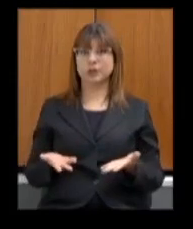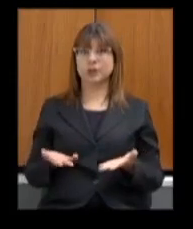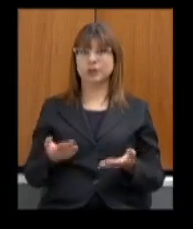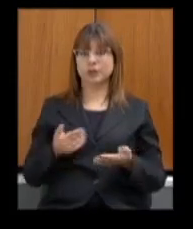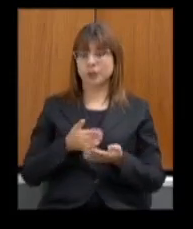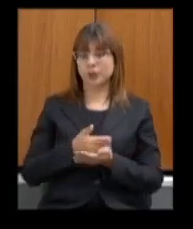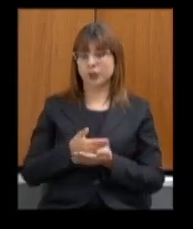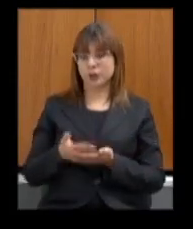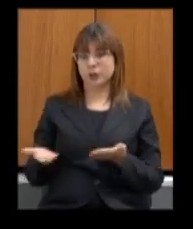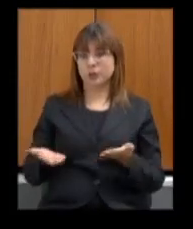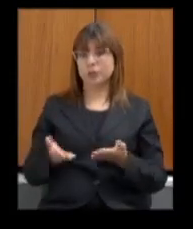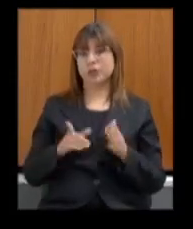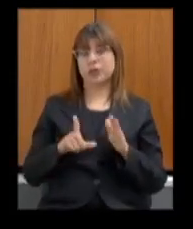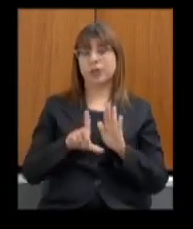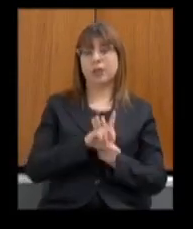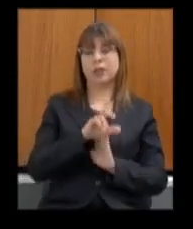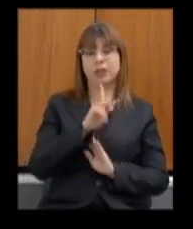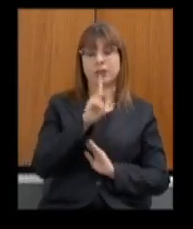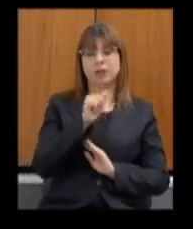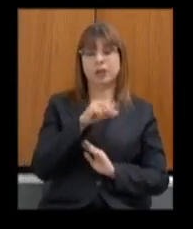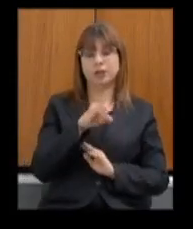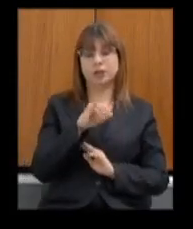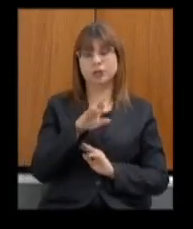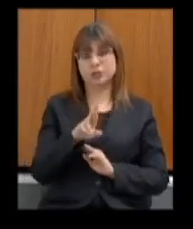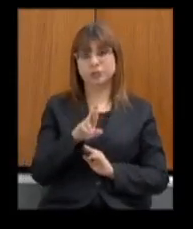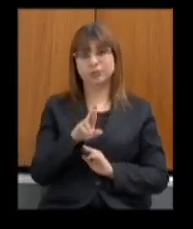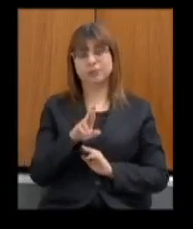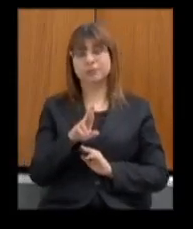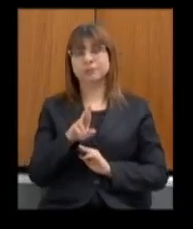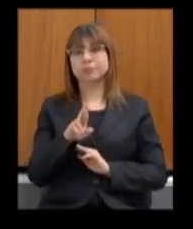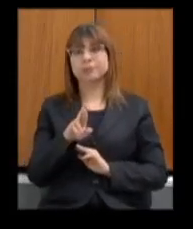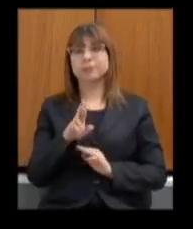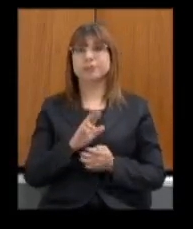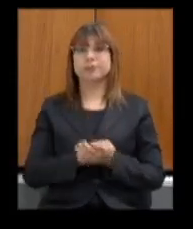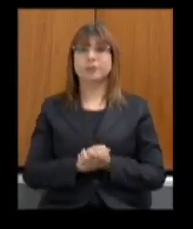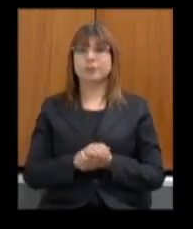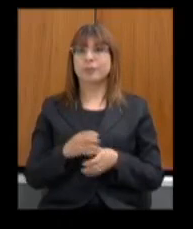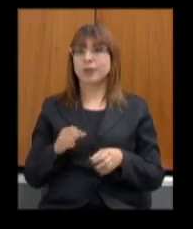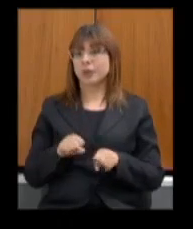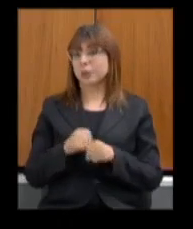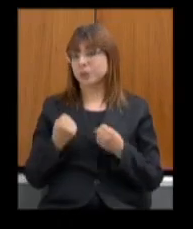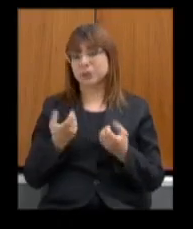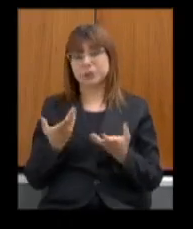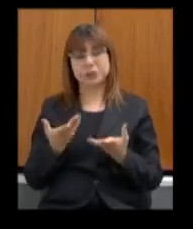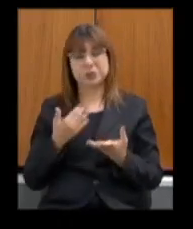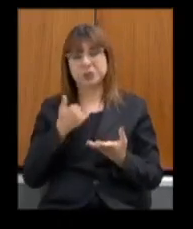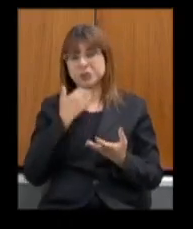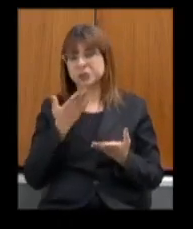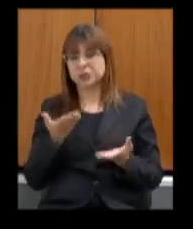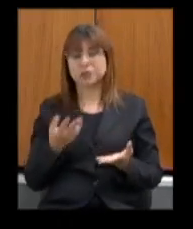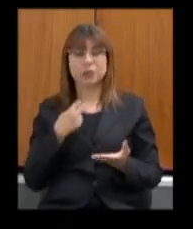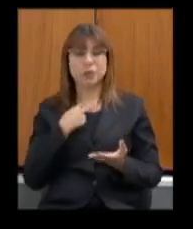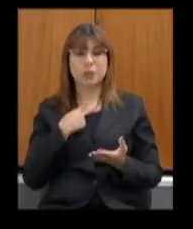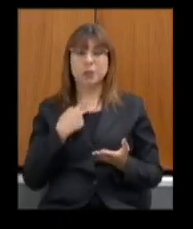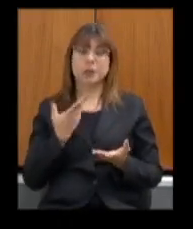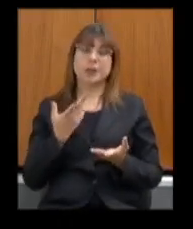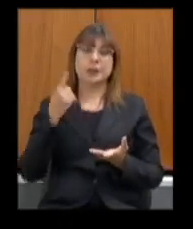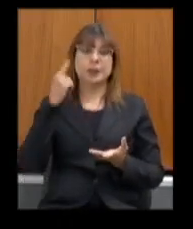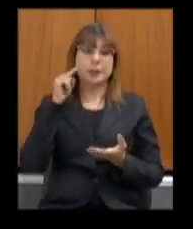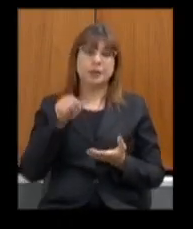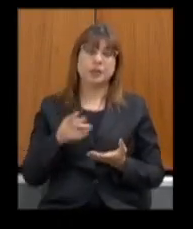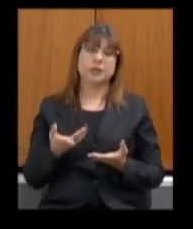criou aí da lei de Andir, nós vimos que isso não existe, não rende nada, nós não podemos trabalhar em cima disso.